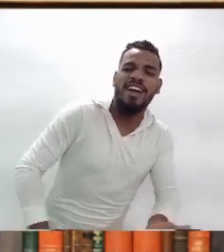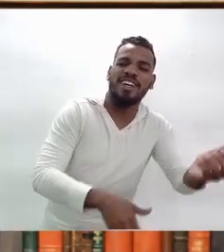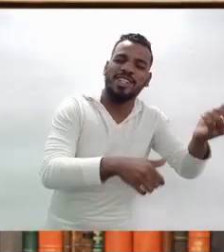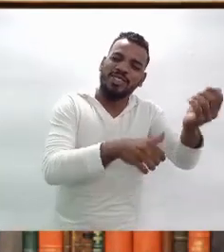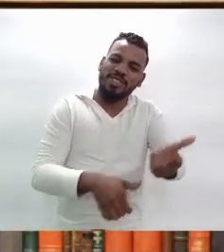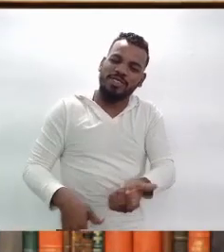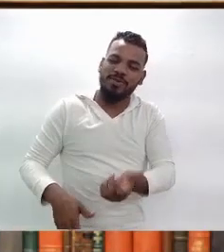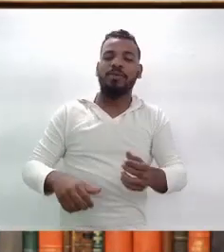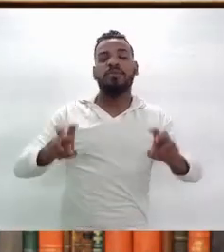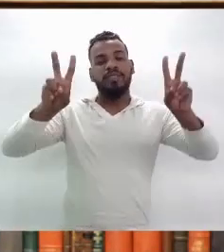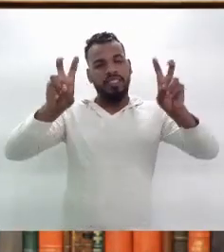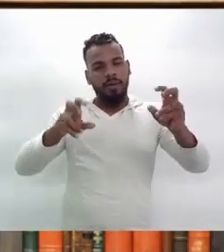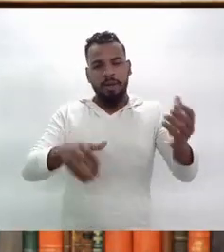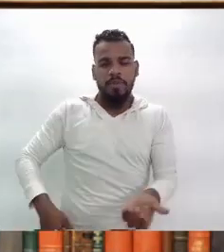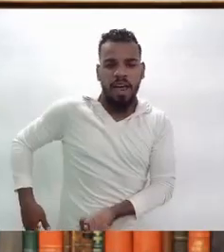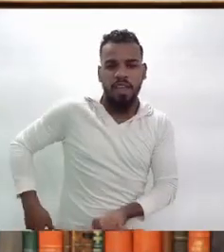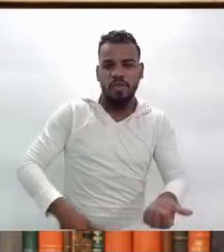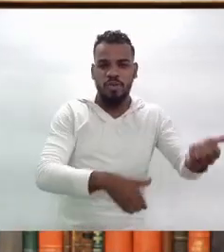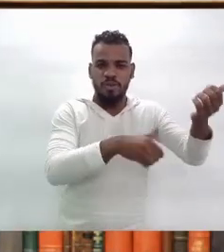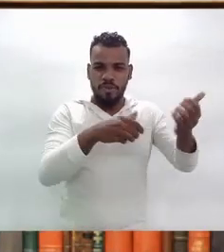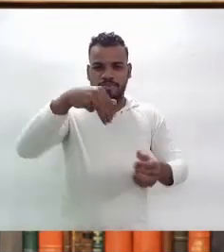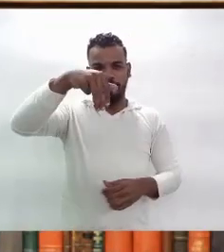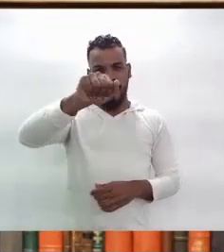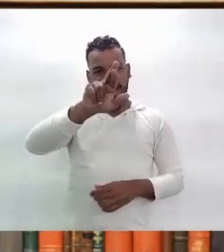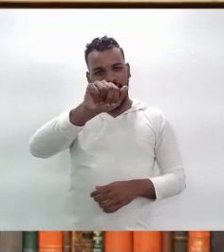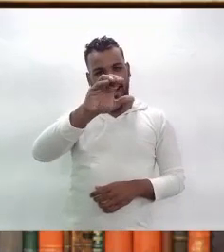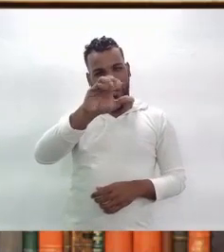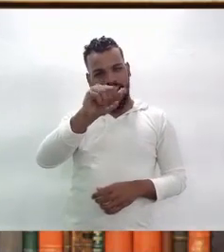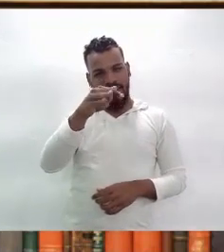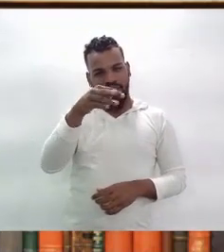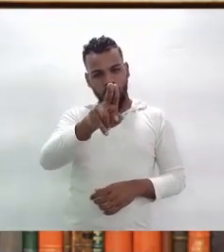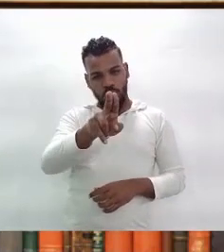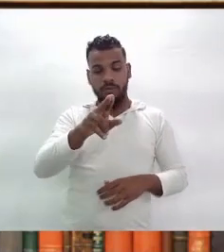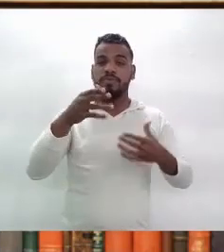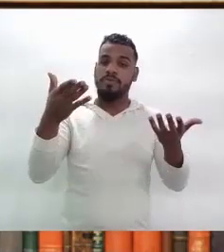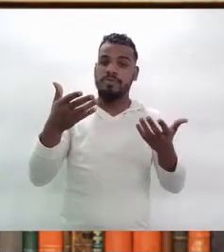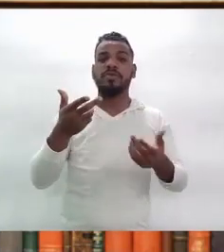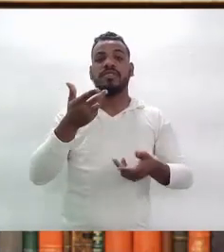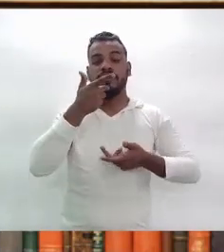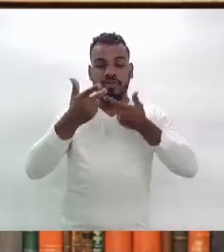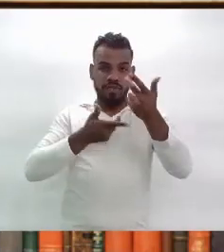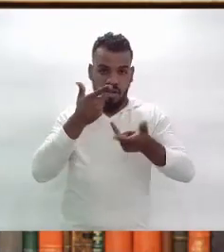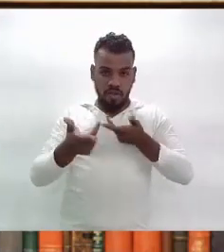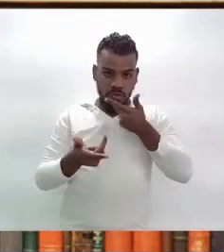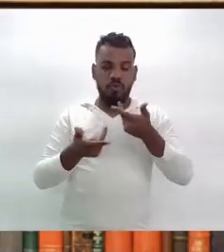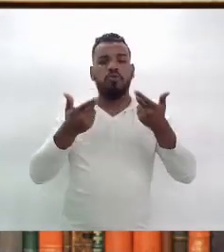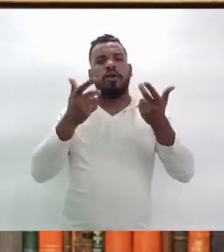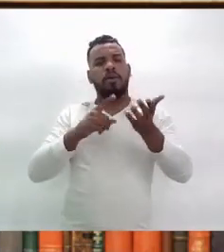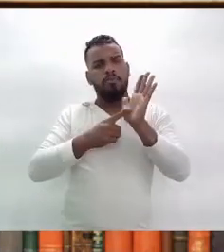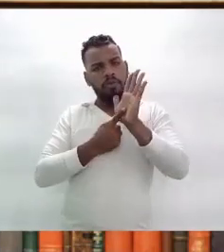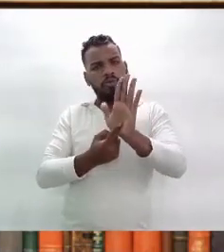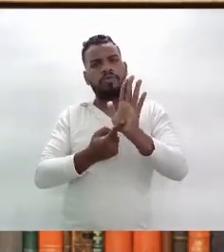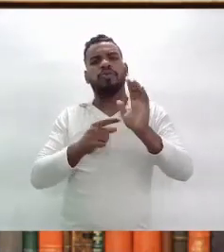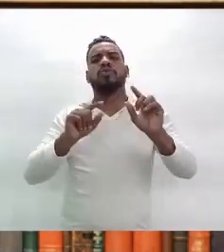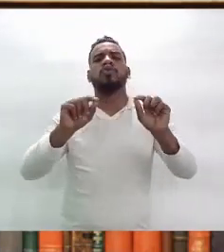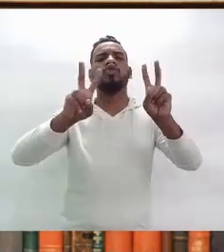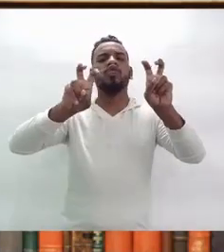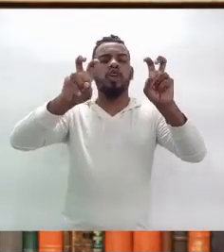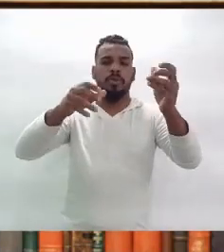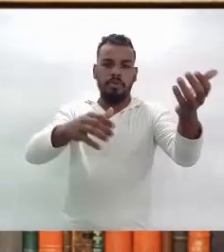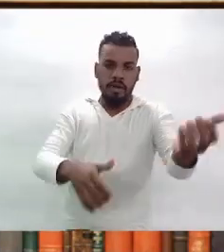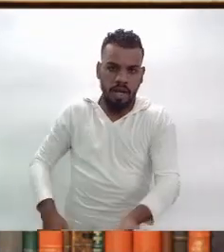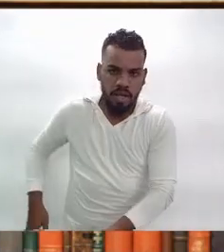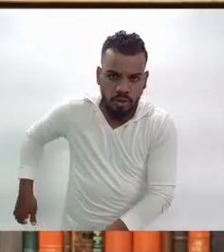um ritmo autenticamente pernambucano. E para falar um pouco, apresentar um pouco sobre o maracatu